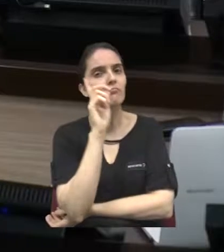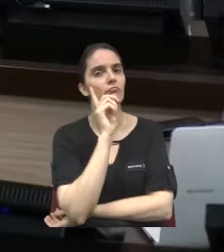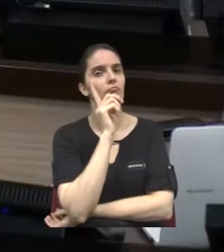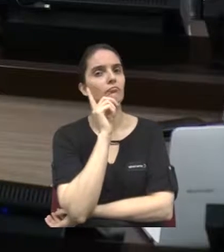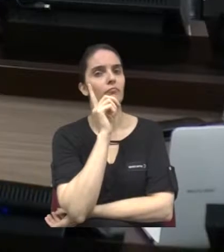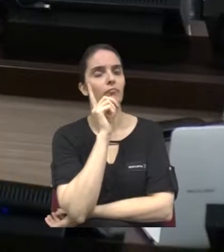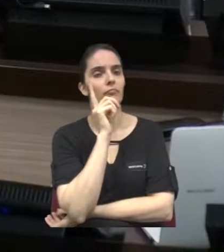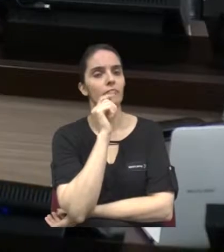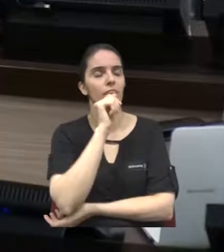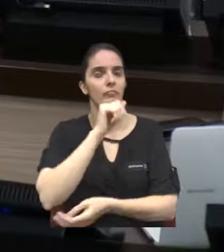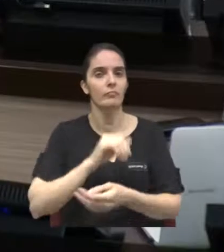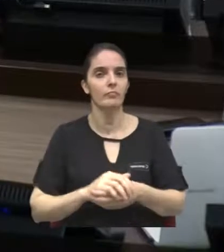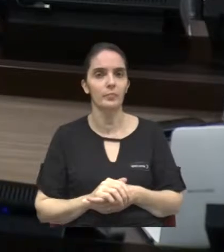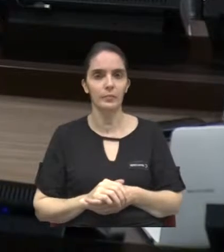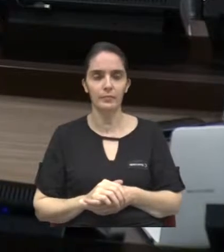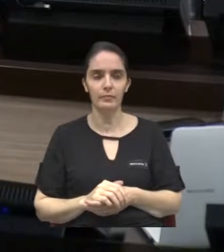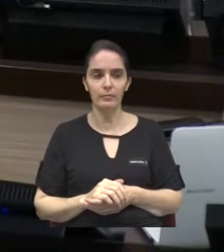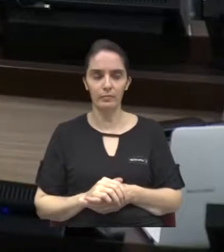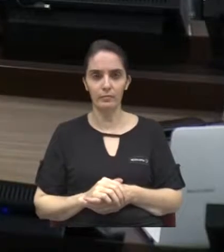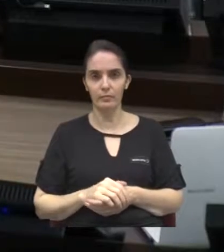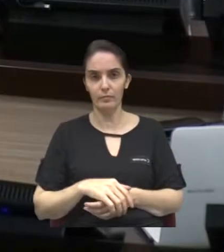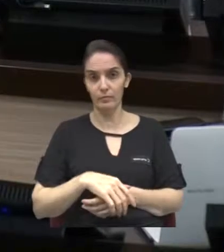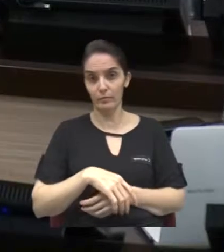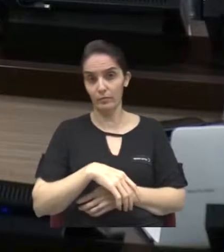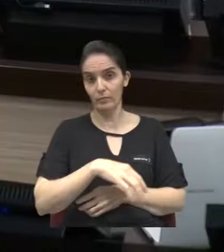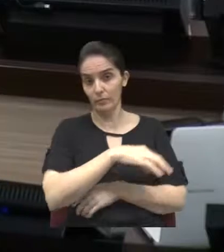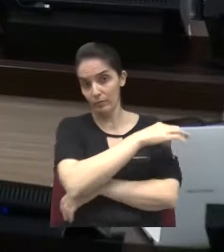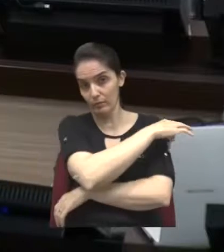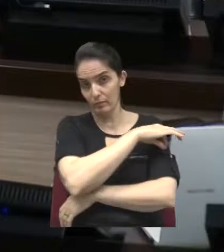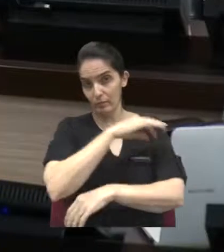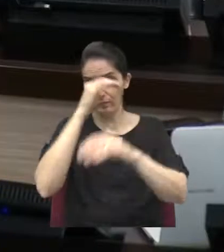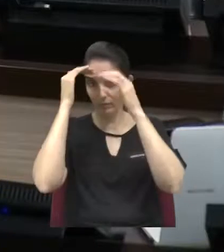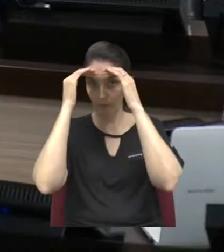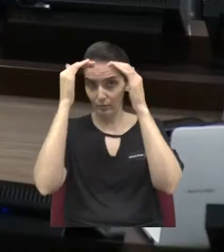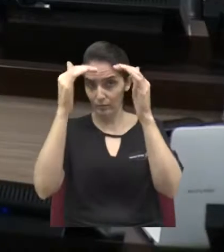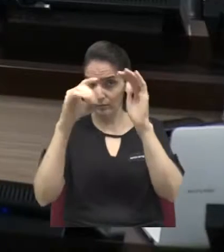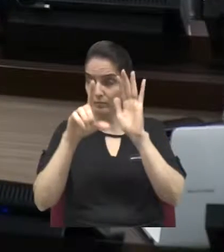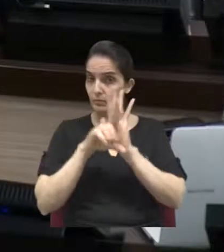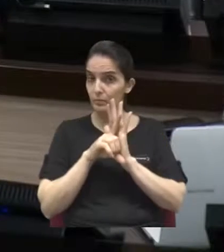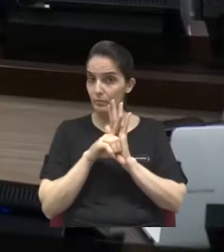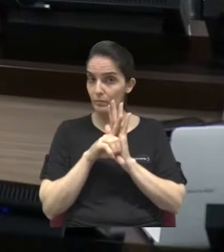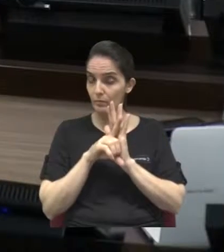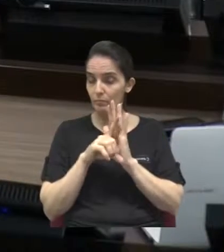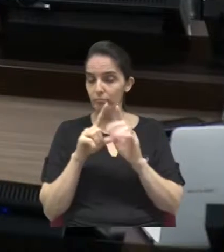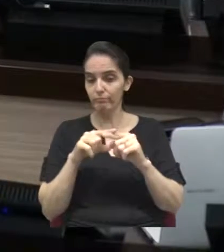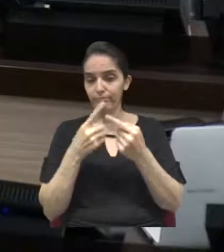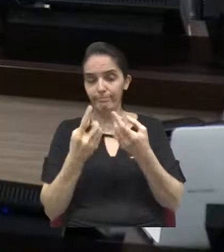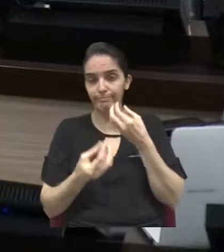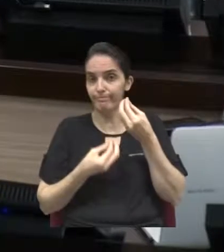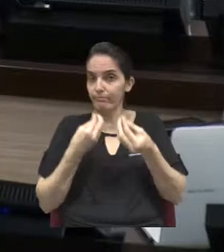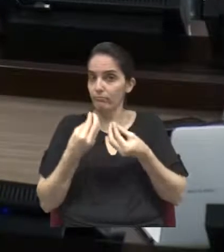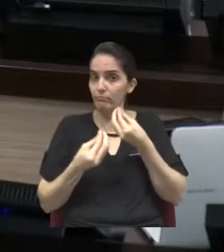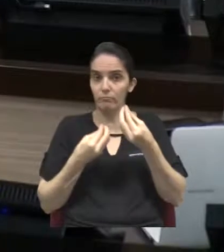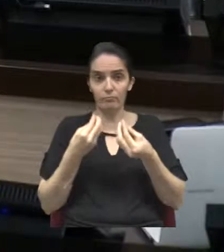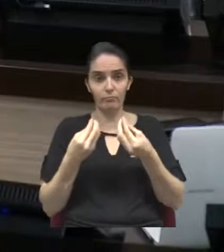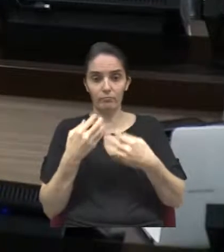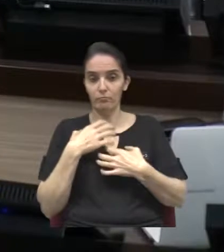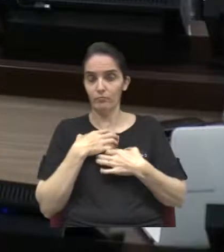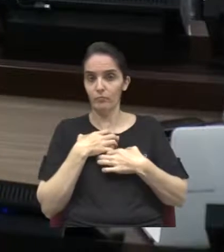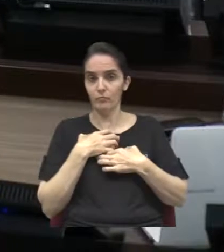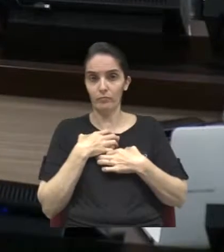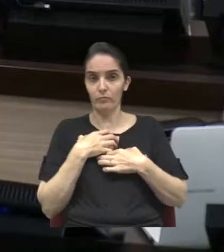cumprimento de planilhas, não tem como a sensação não ser de protesto diante de